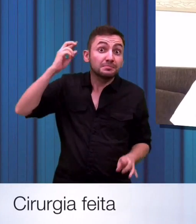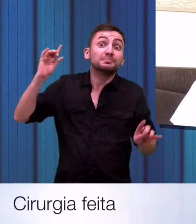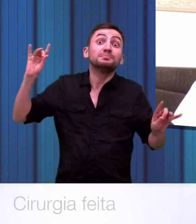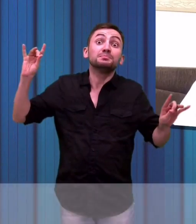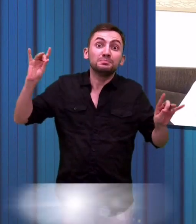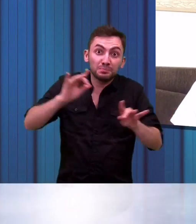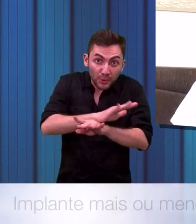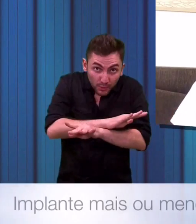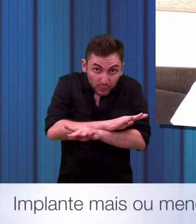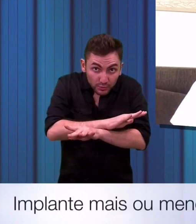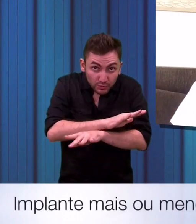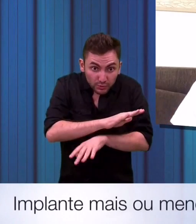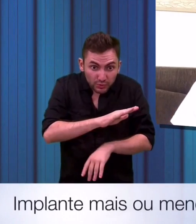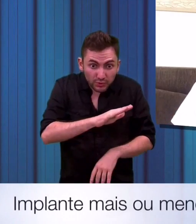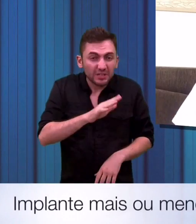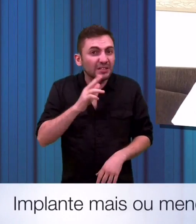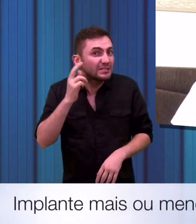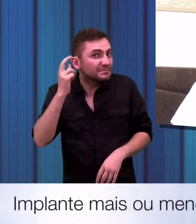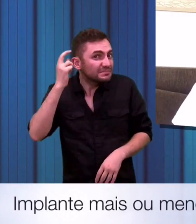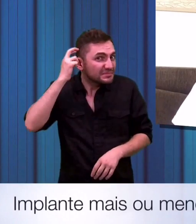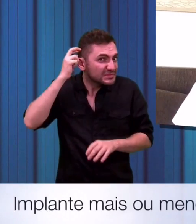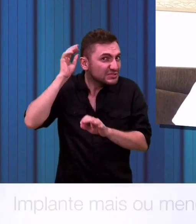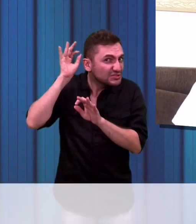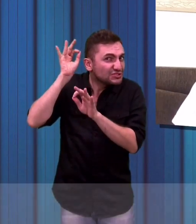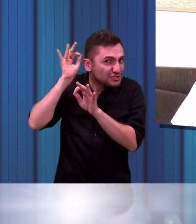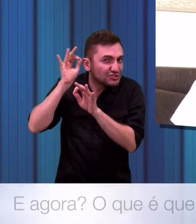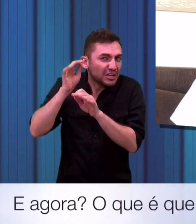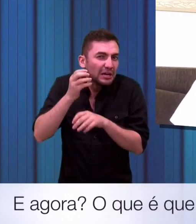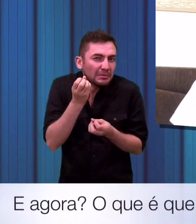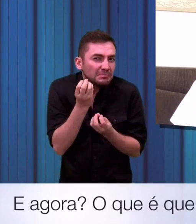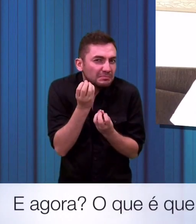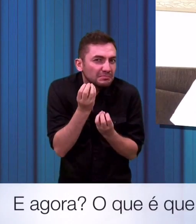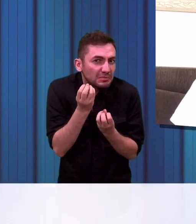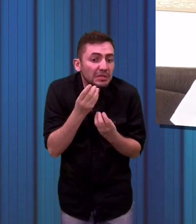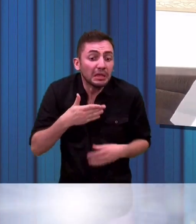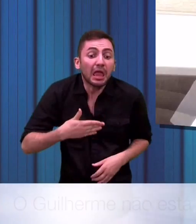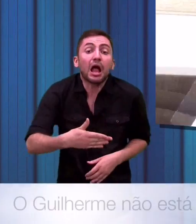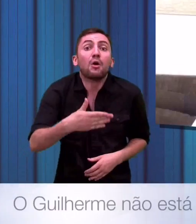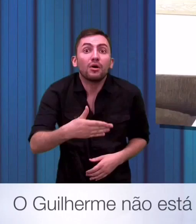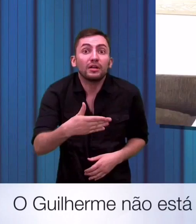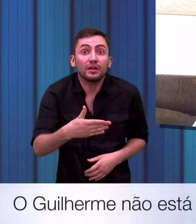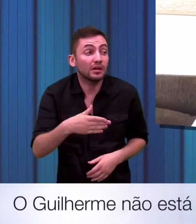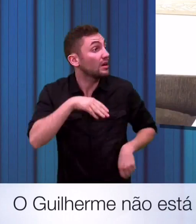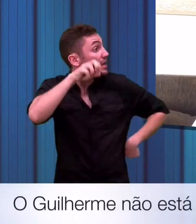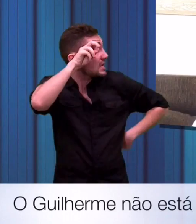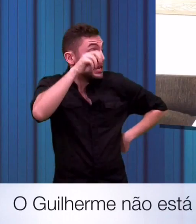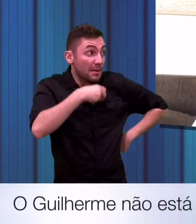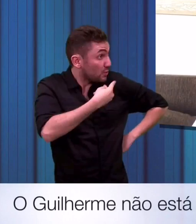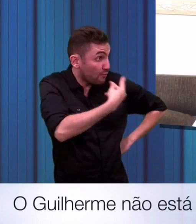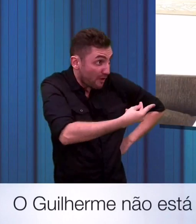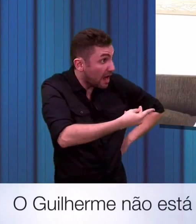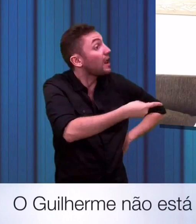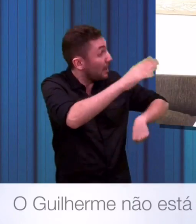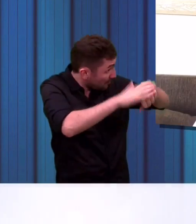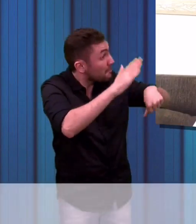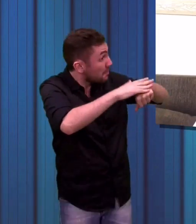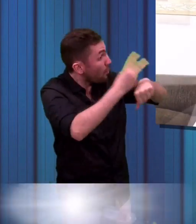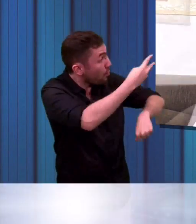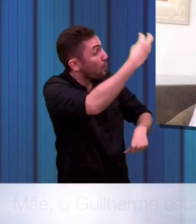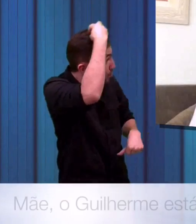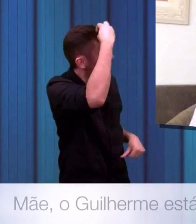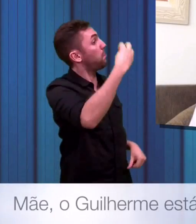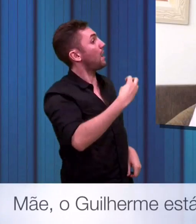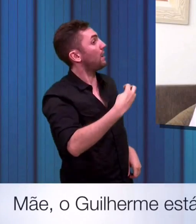Cirurgia feita, implante mais ou menos no lugar. E agora, o que é que vem? Guilherme não está falando. A culpa é